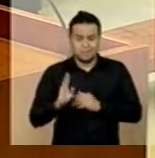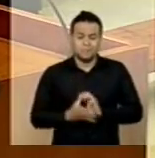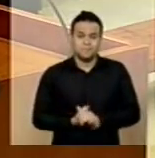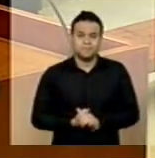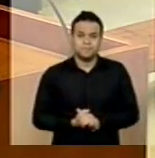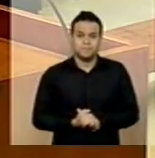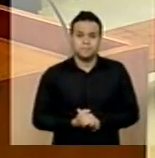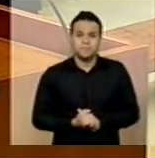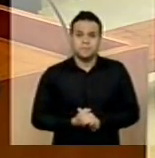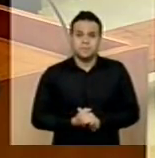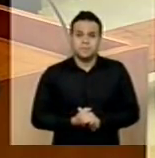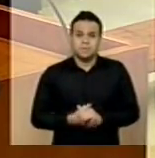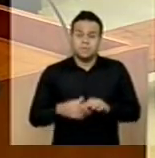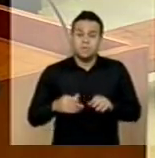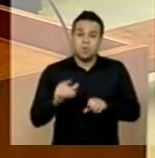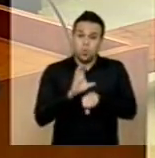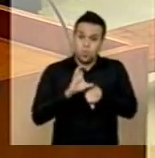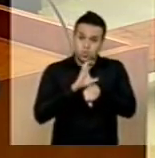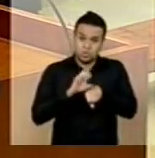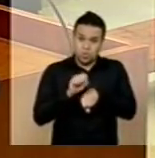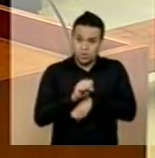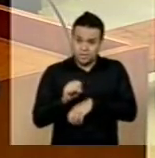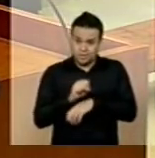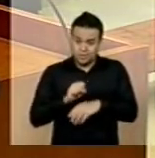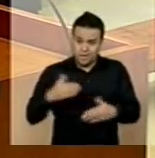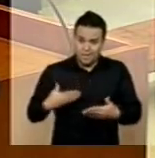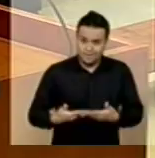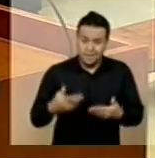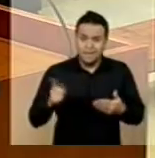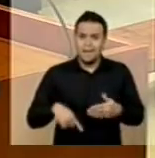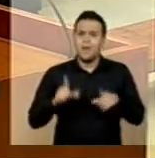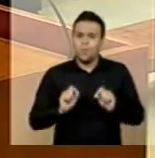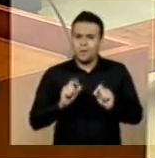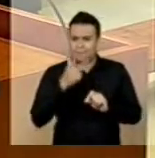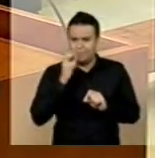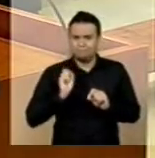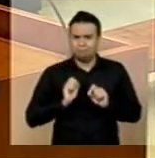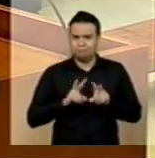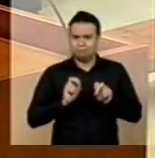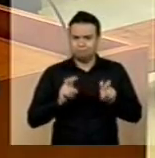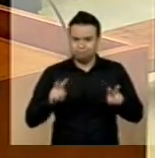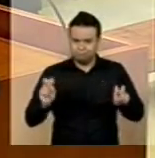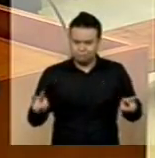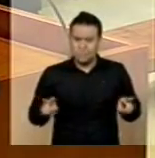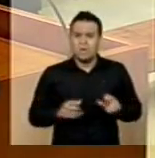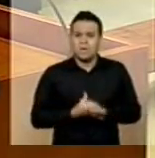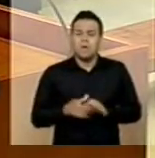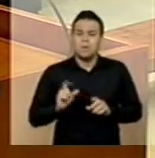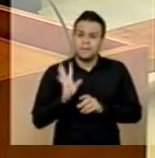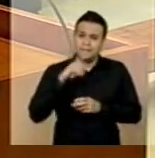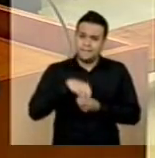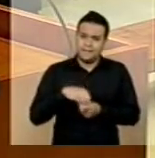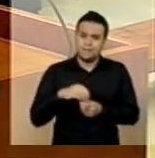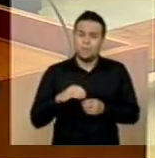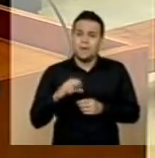se vê desde a Constituição de 88 é um cenário de contaminação absoluta das câmaras legislativas por